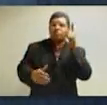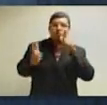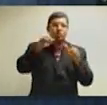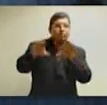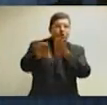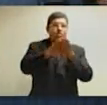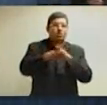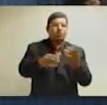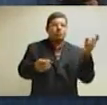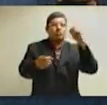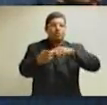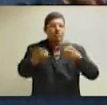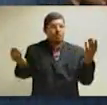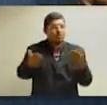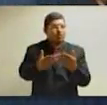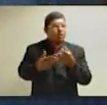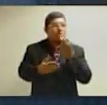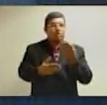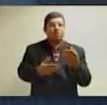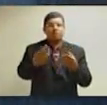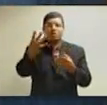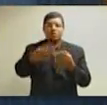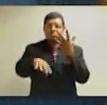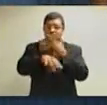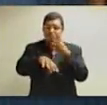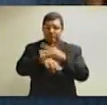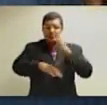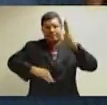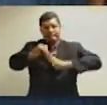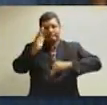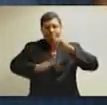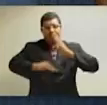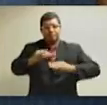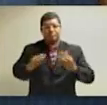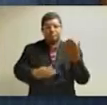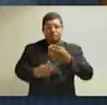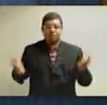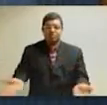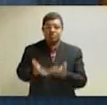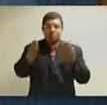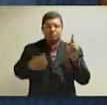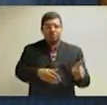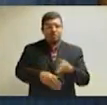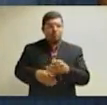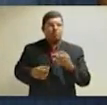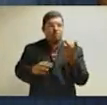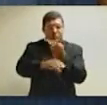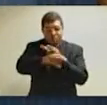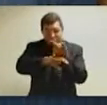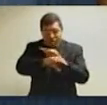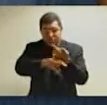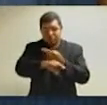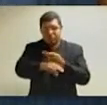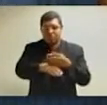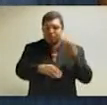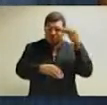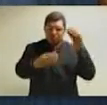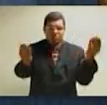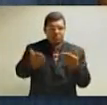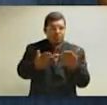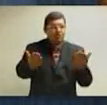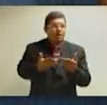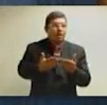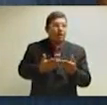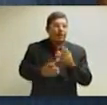mesma coisa de quem entrou na carreira agora, e a qualificação profissional, para estimular que o professor busque a sua